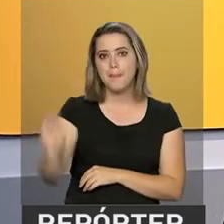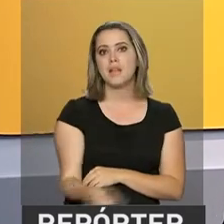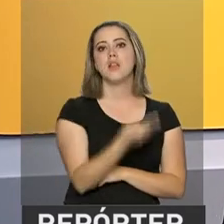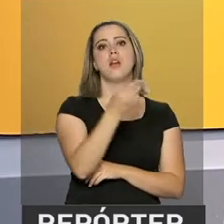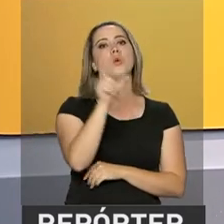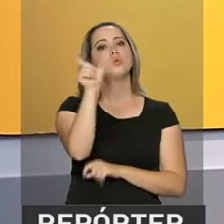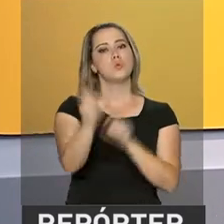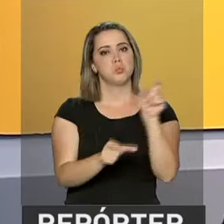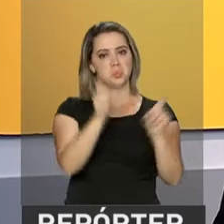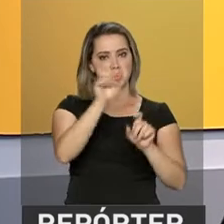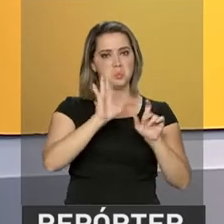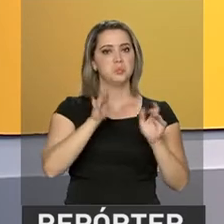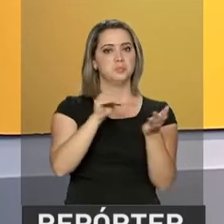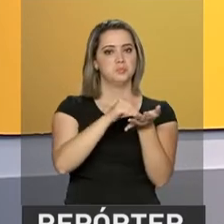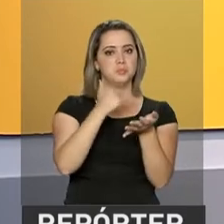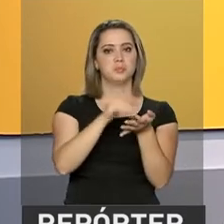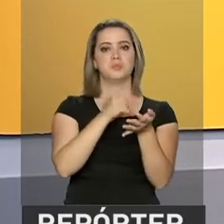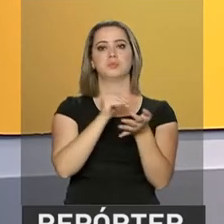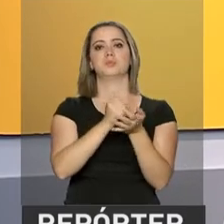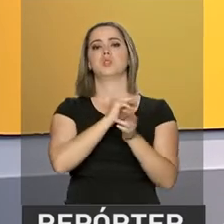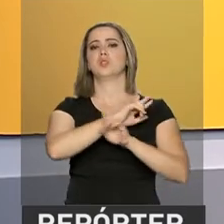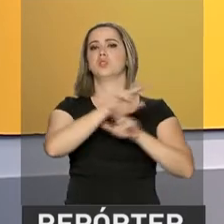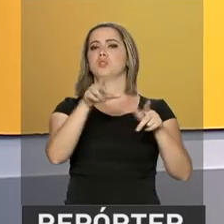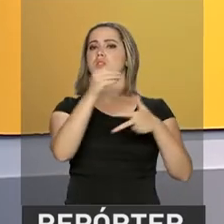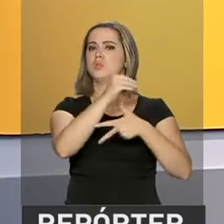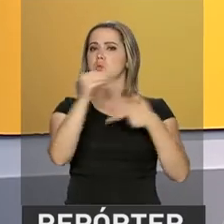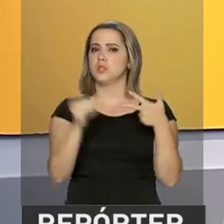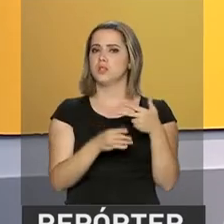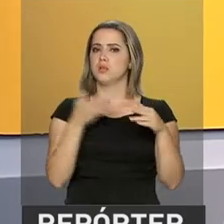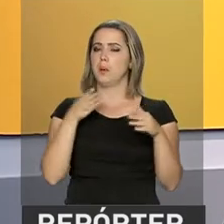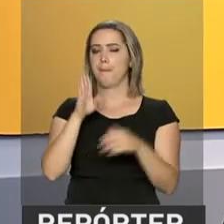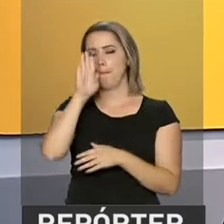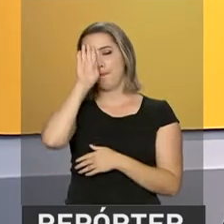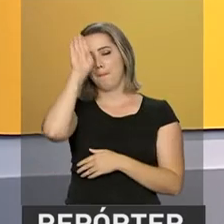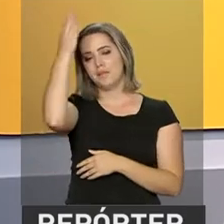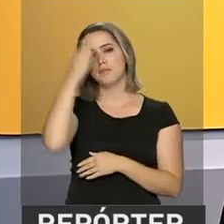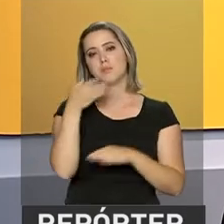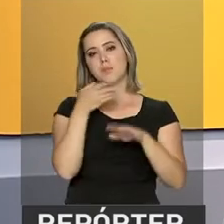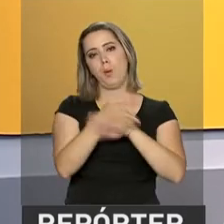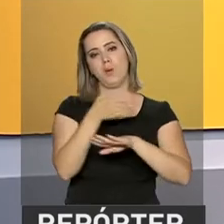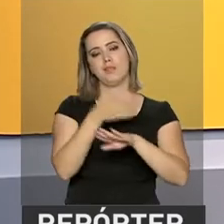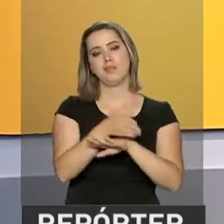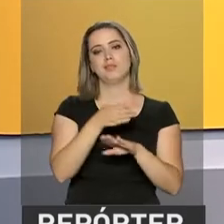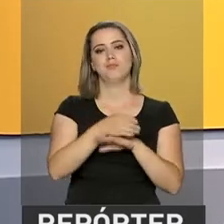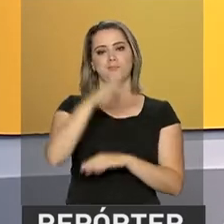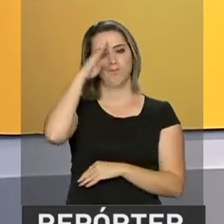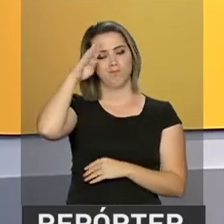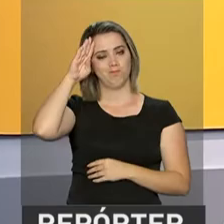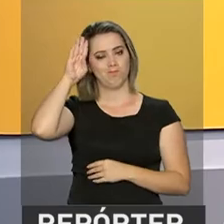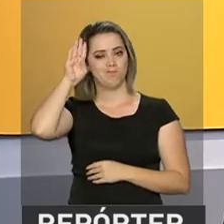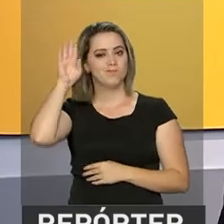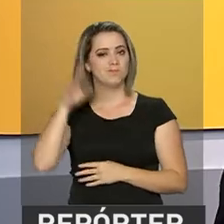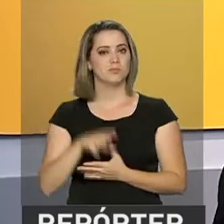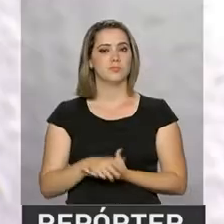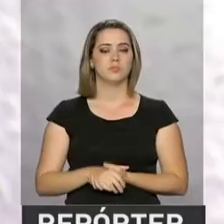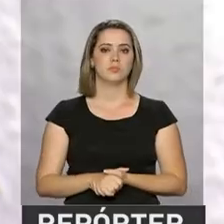efetuado a inscrição. Para muitos, o Enem é considerado a principal porta de entrada no ensino